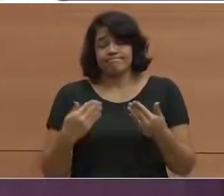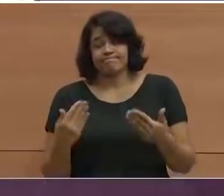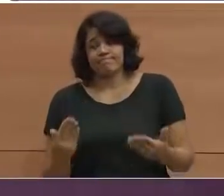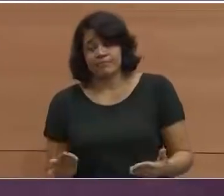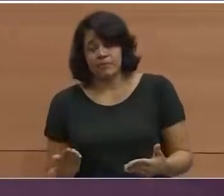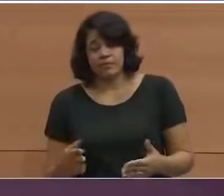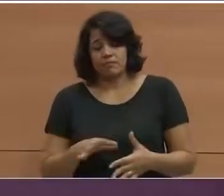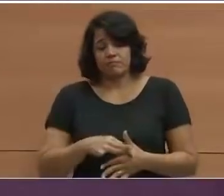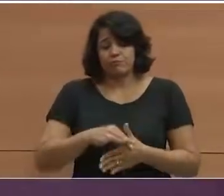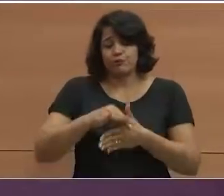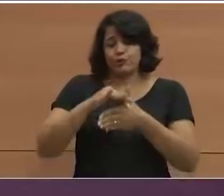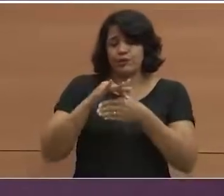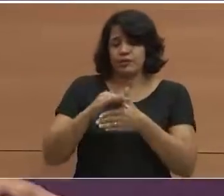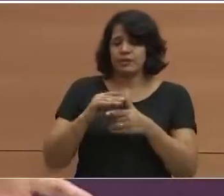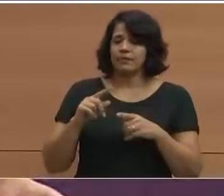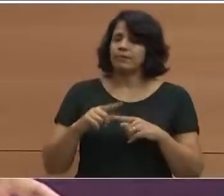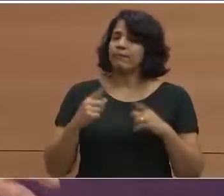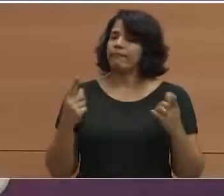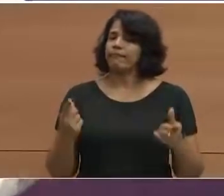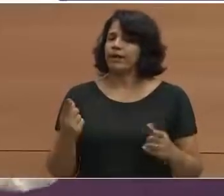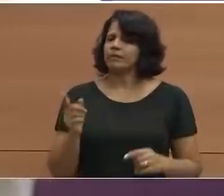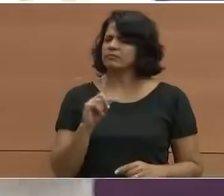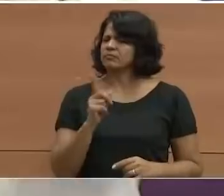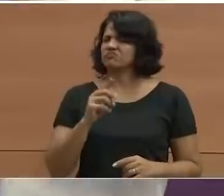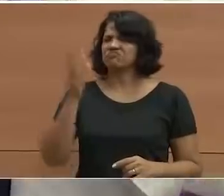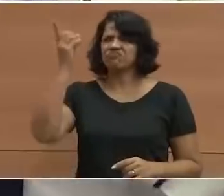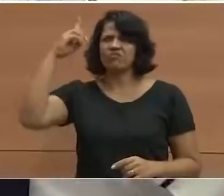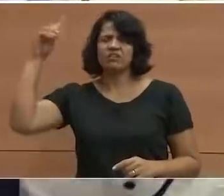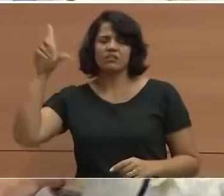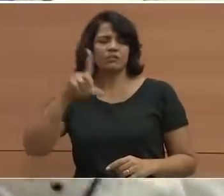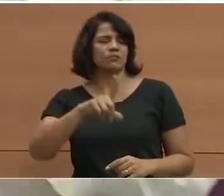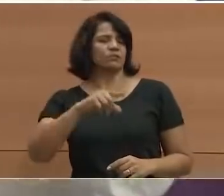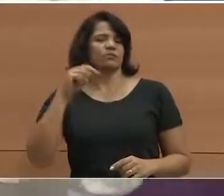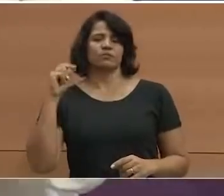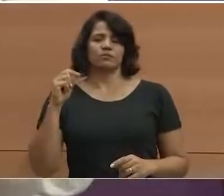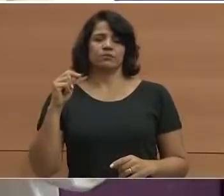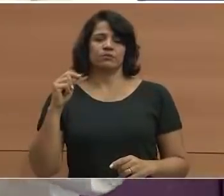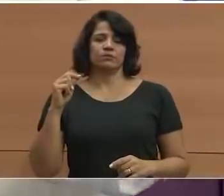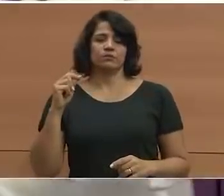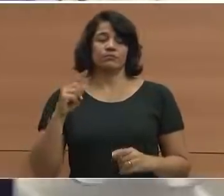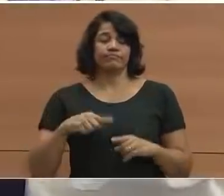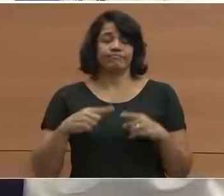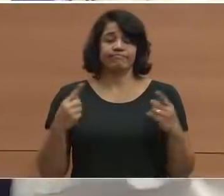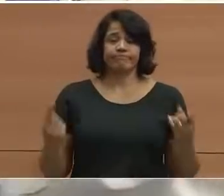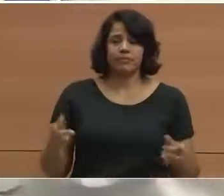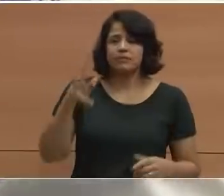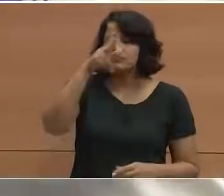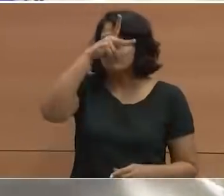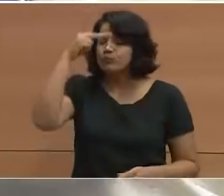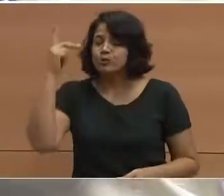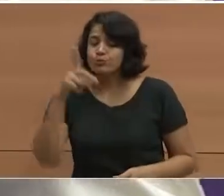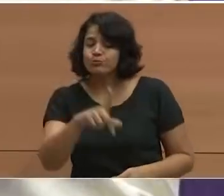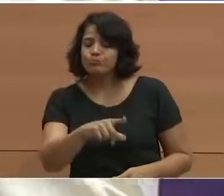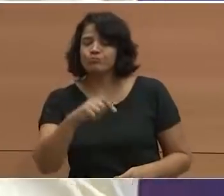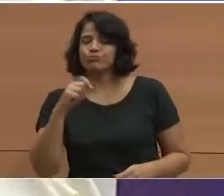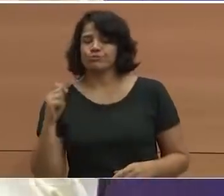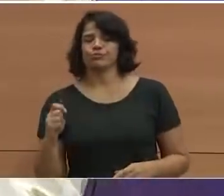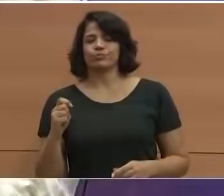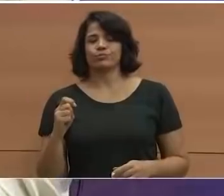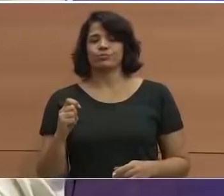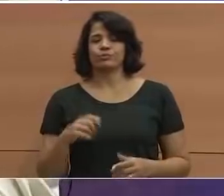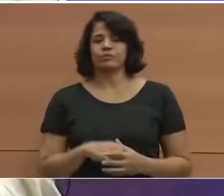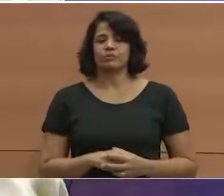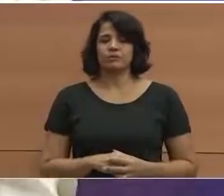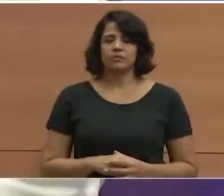chegou em Atos 15, já não vou nem ler com vocês, Atos 15, quando... eu estou falando, já estou indo para Atos